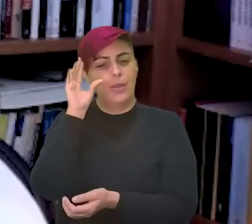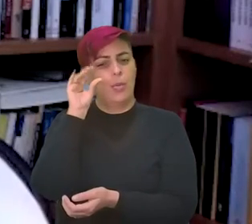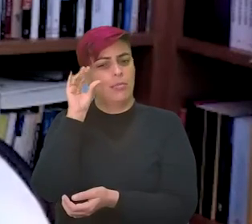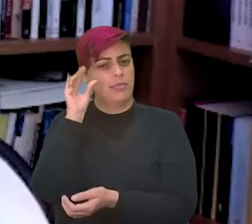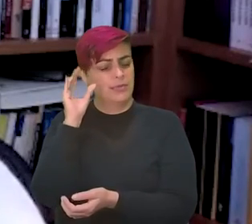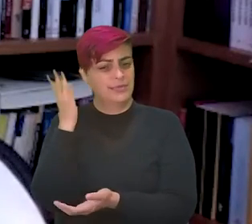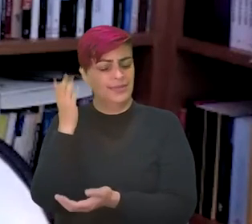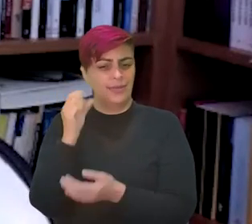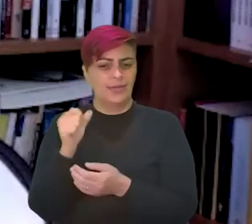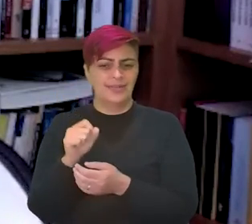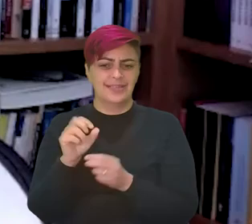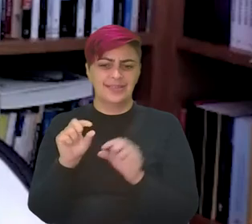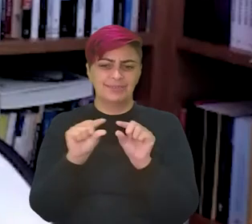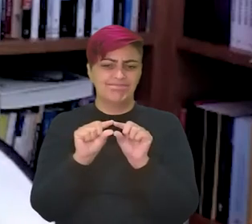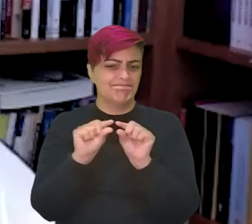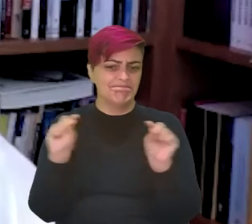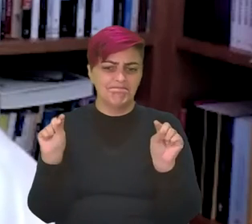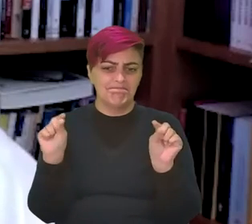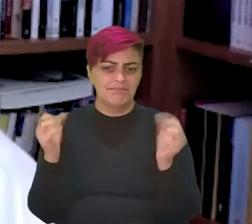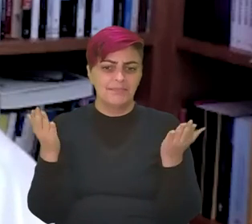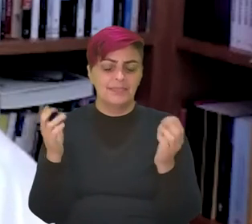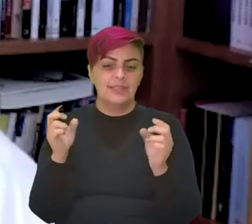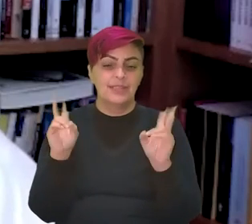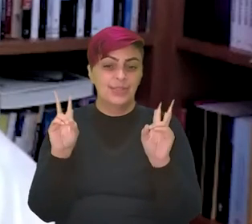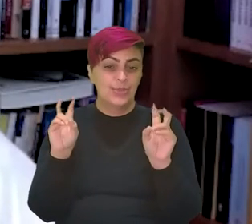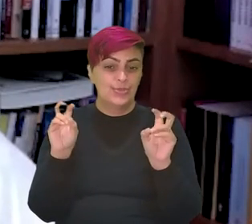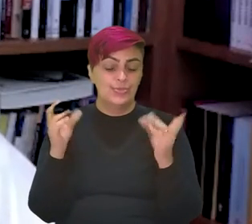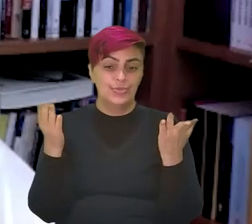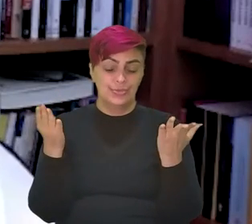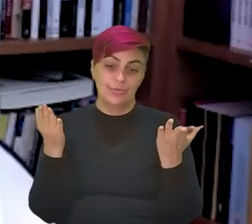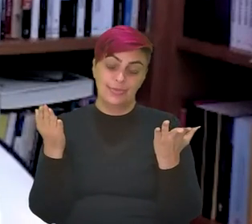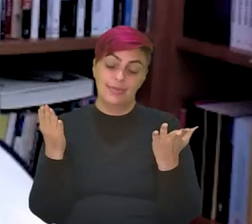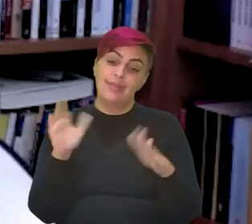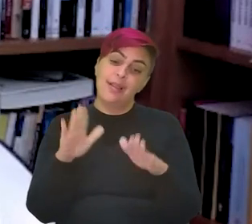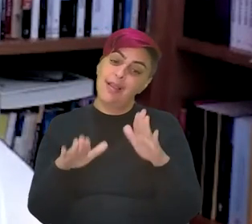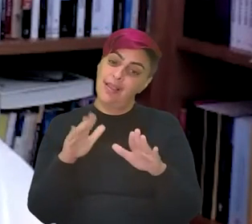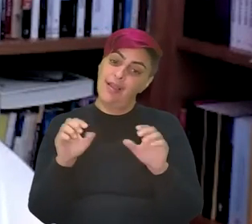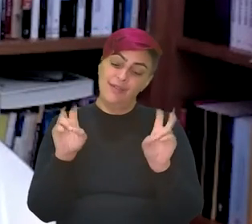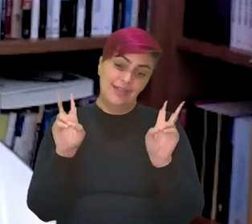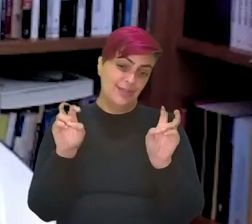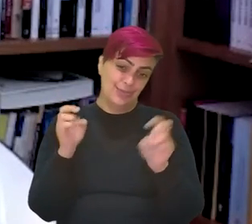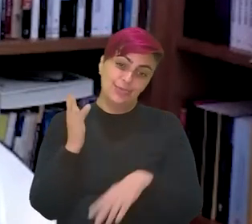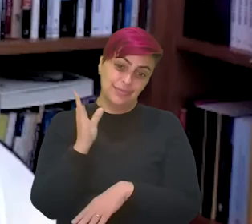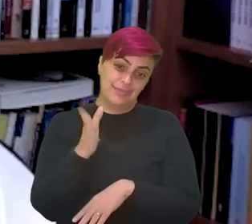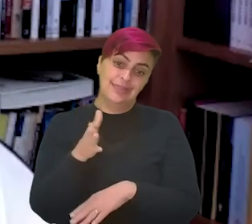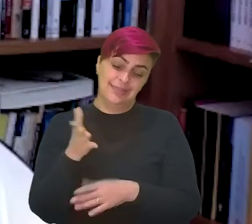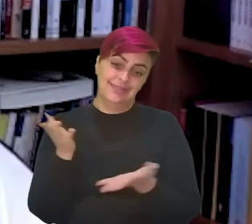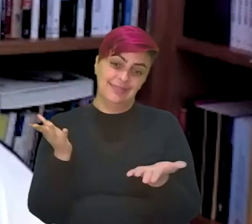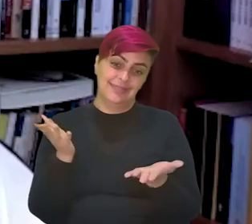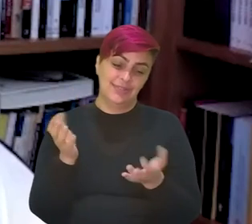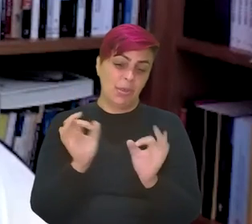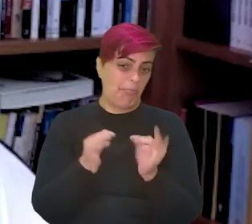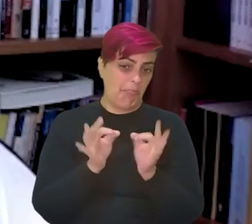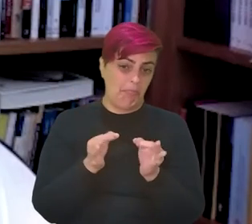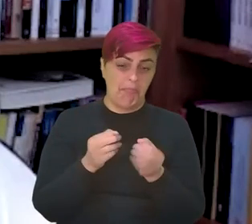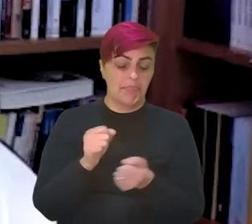de títulos na antropologia, né? Talvez o título já fosse suficiente, né?